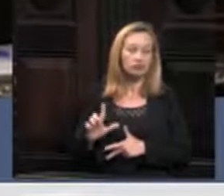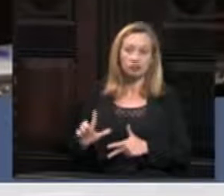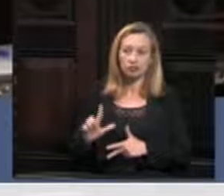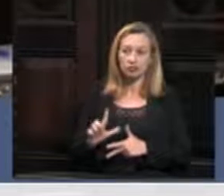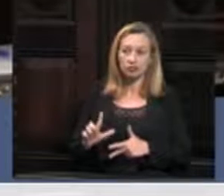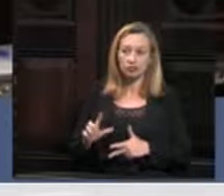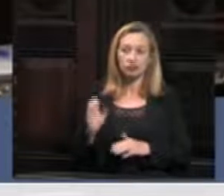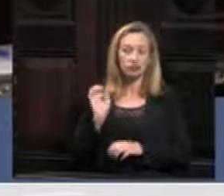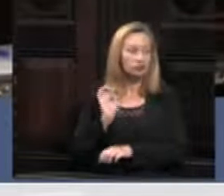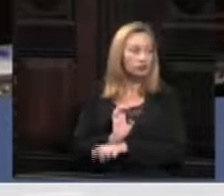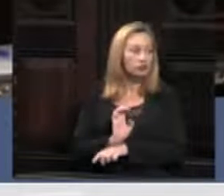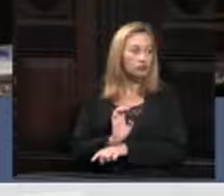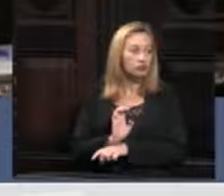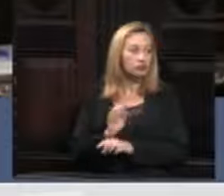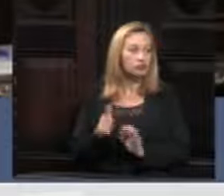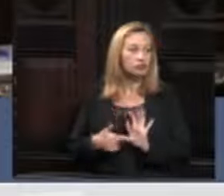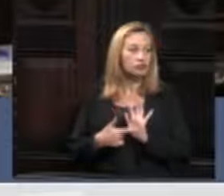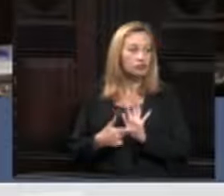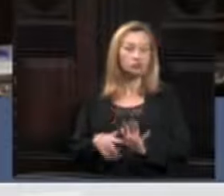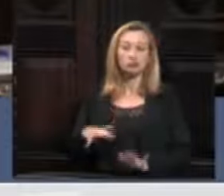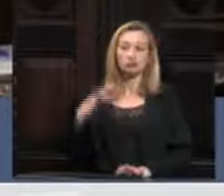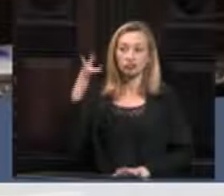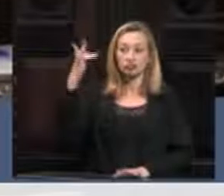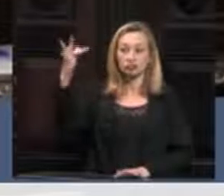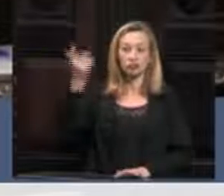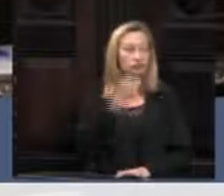estão representando o futuro governo,